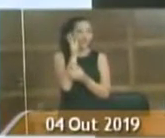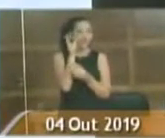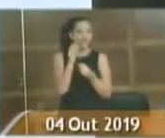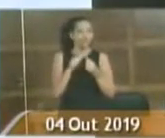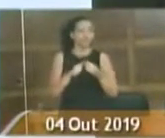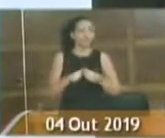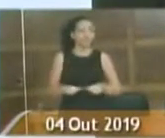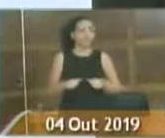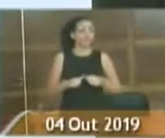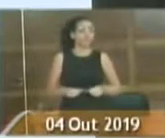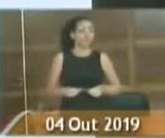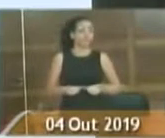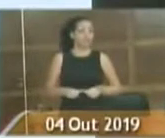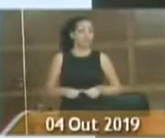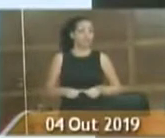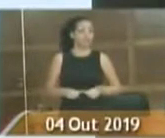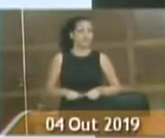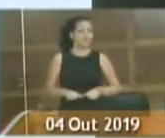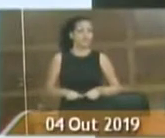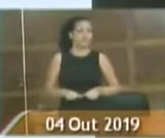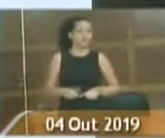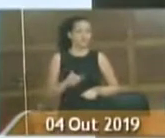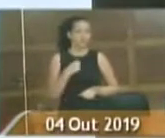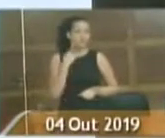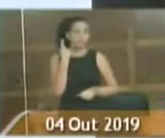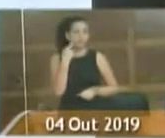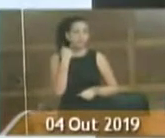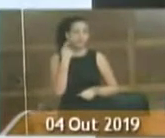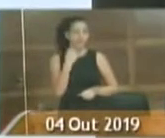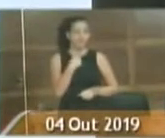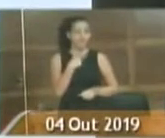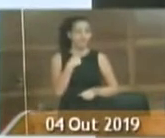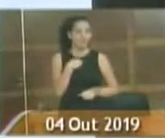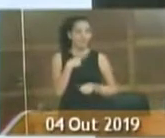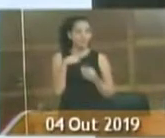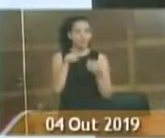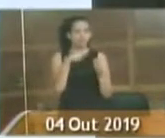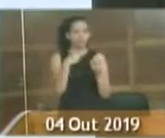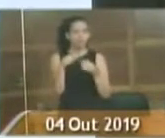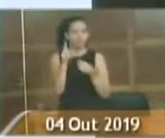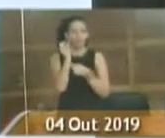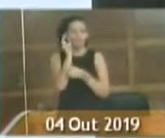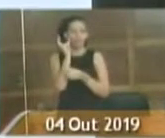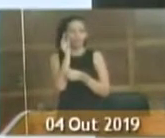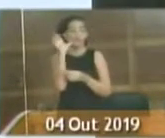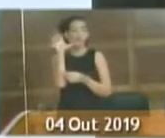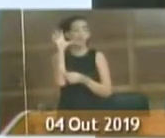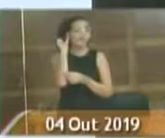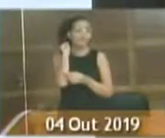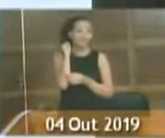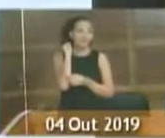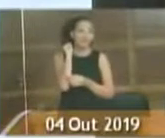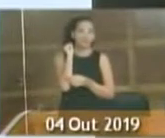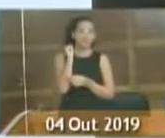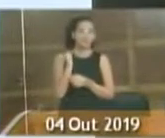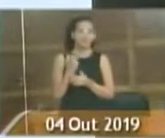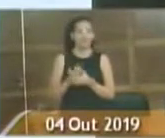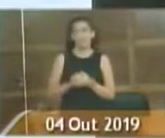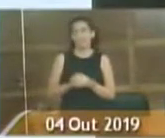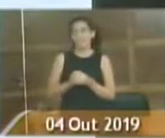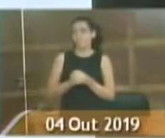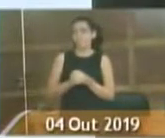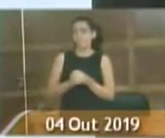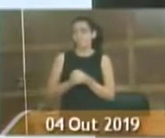ó, bonitinho. A tia é meio maluquinha, sabe? A tia põe música pra eles ouvirem, põe ópera pra relaxar, fazer